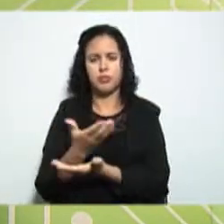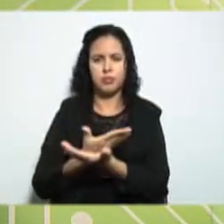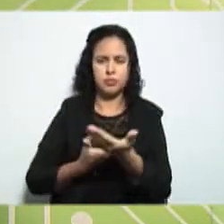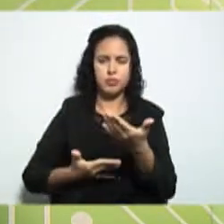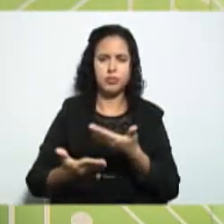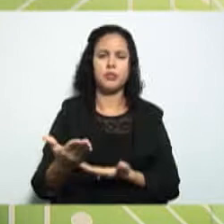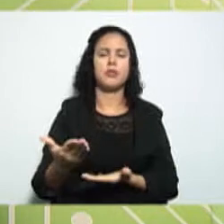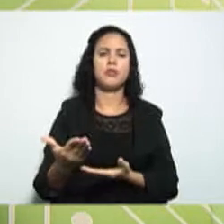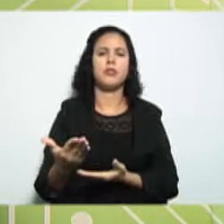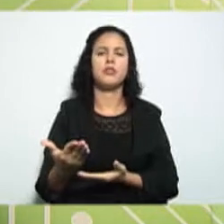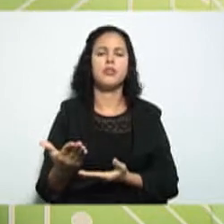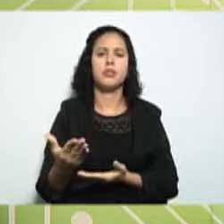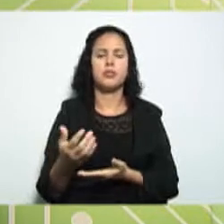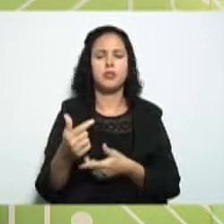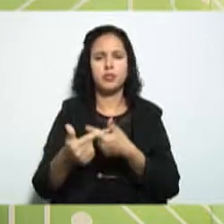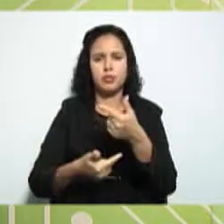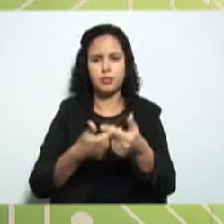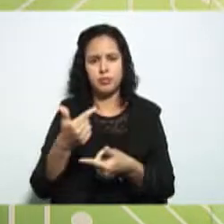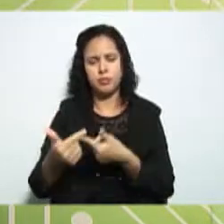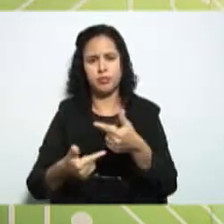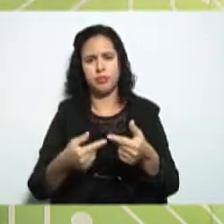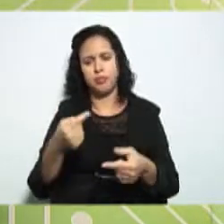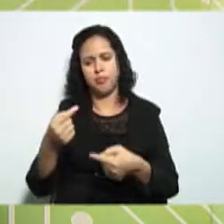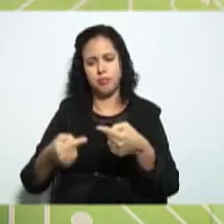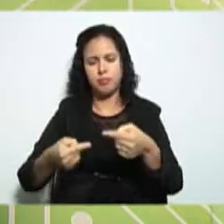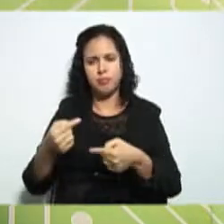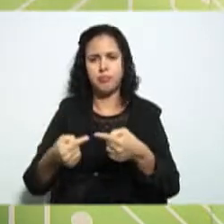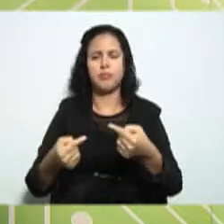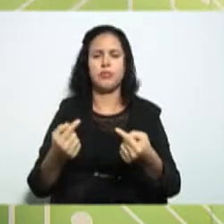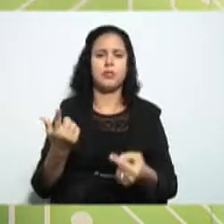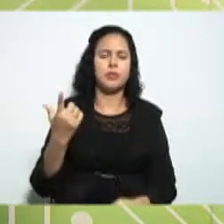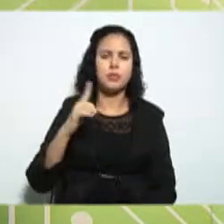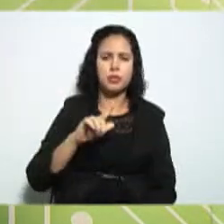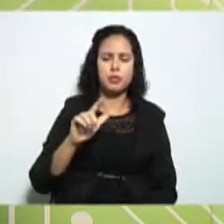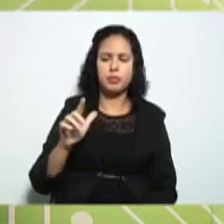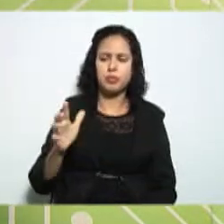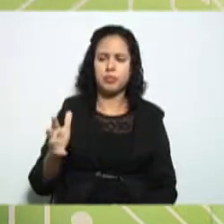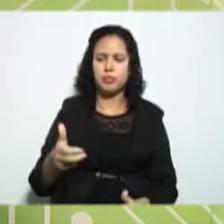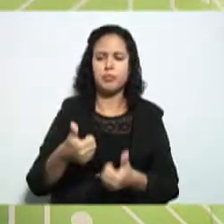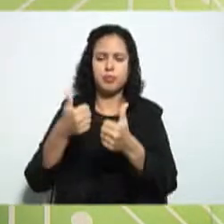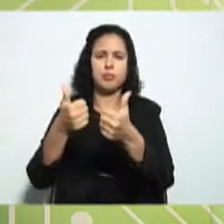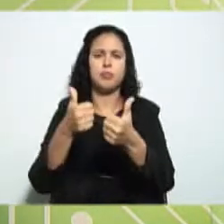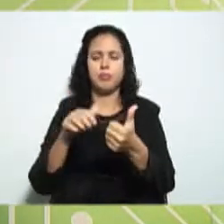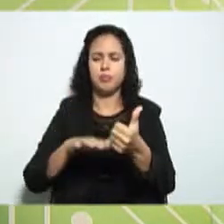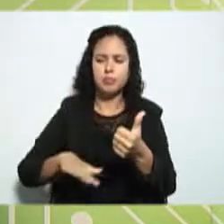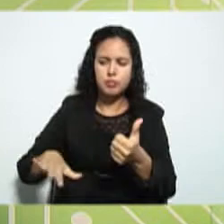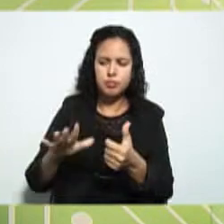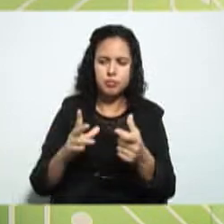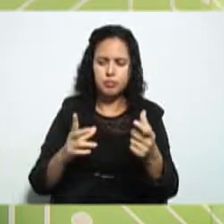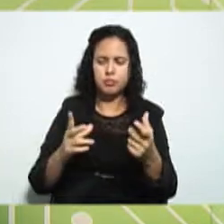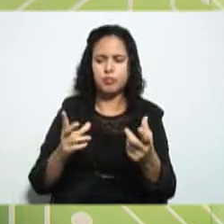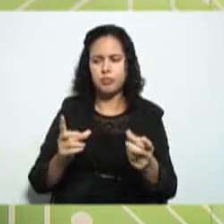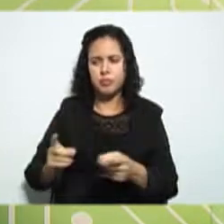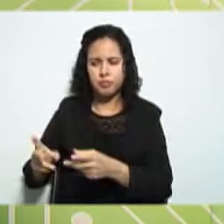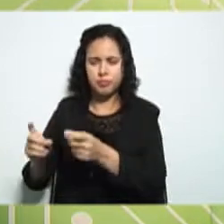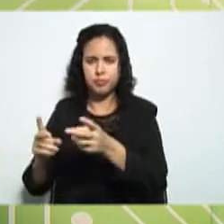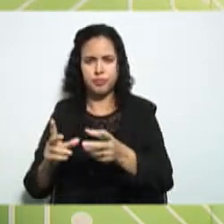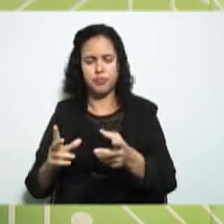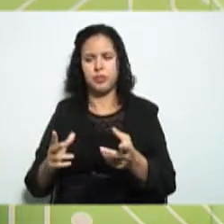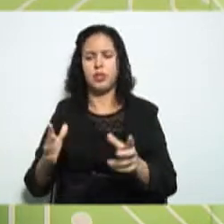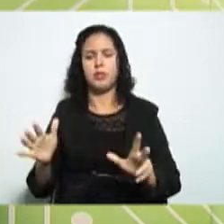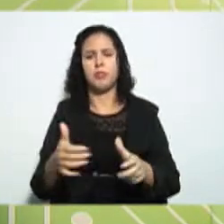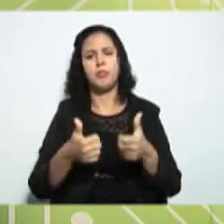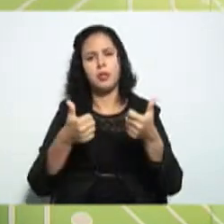de negociação para conseguir melhores insumos, melhores mercados de venda, nós queremos melhores acesso ao crédito, melhor acesso ao